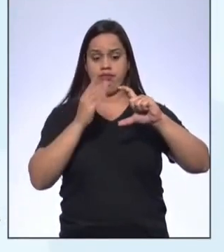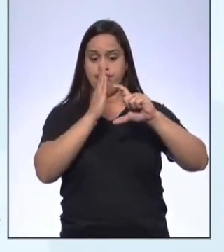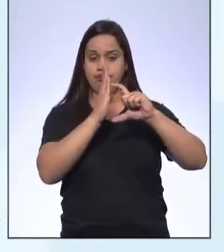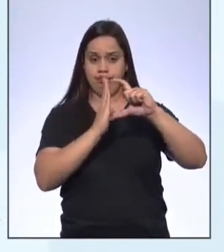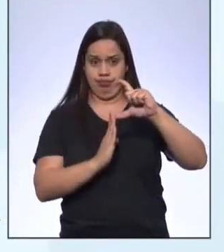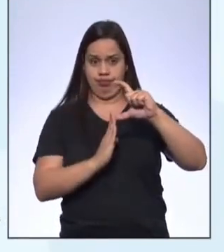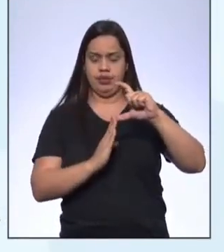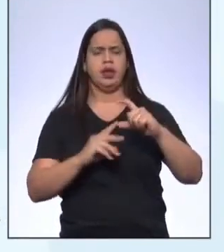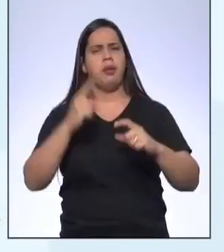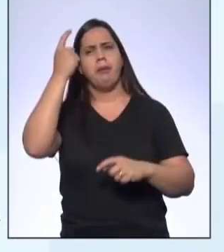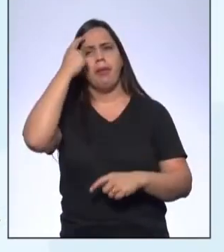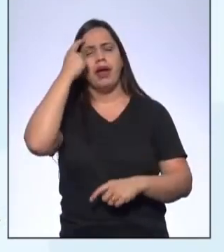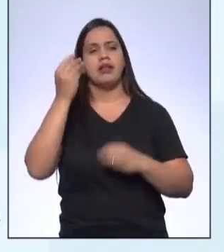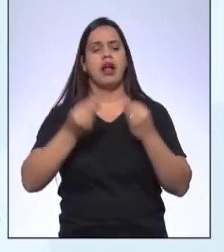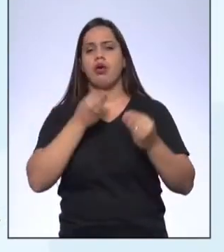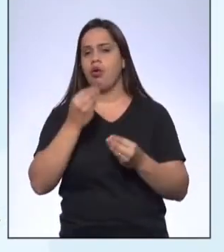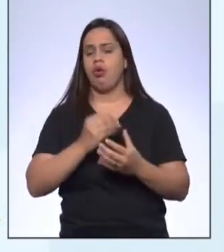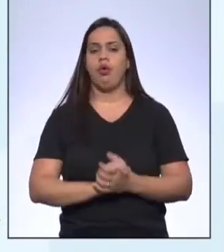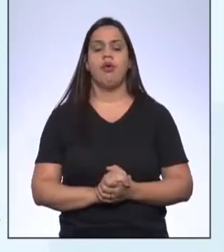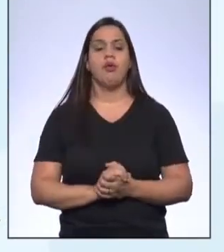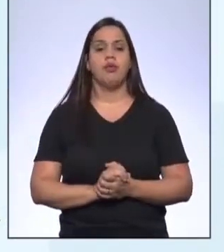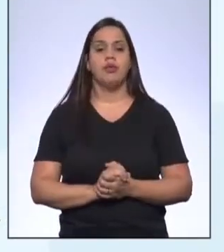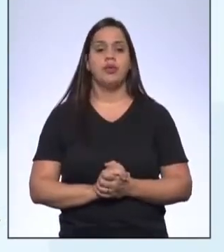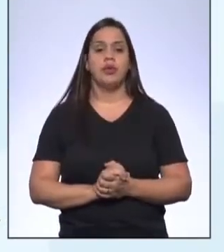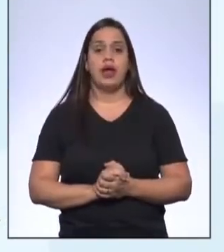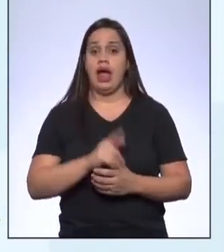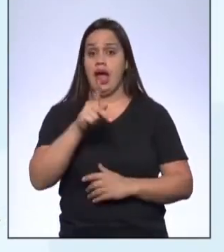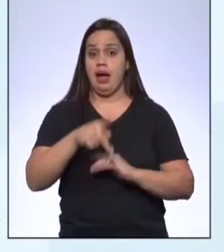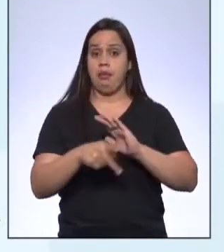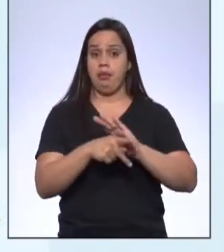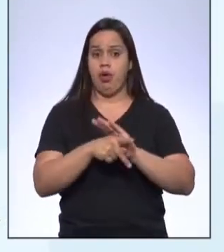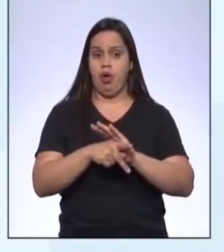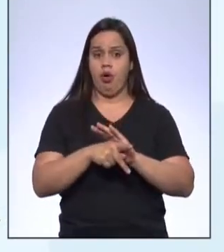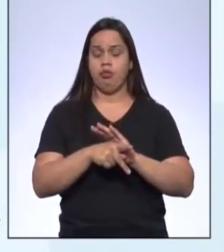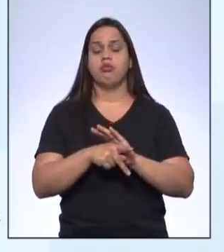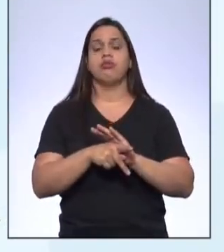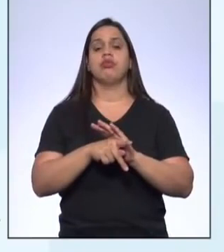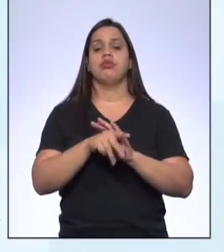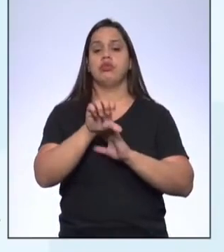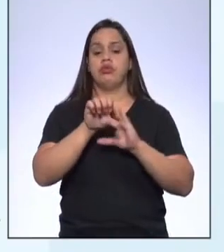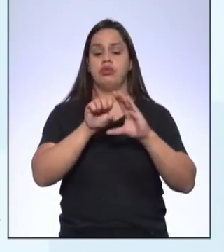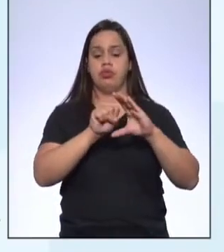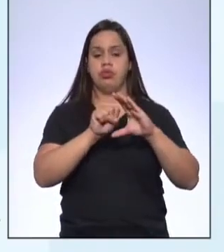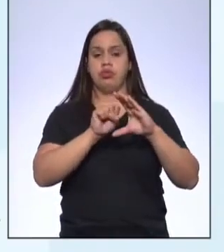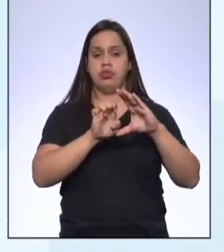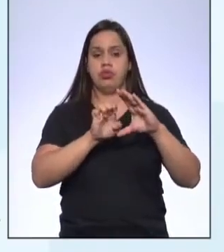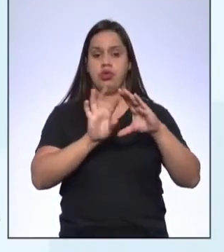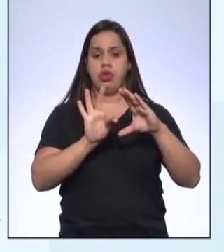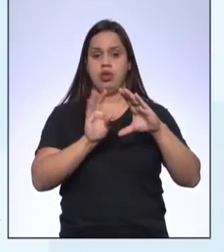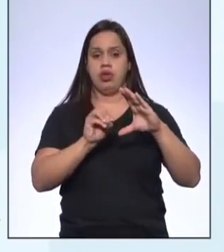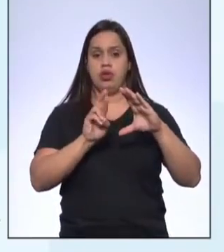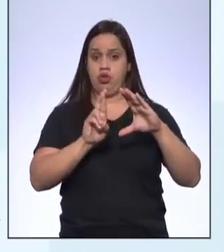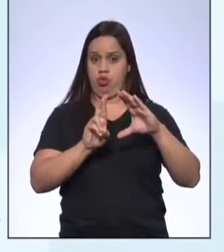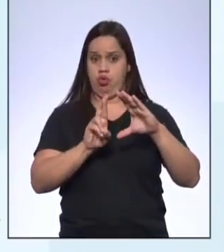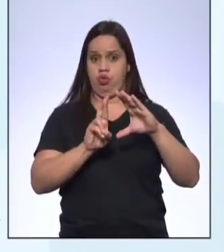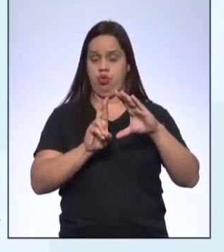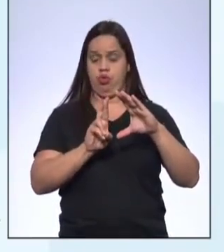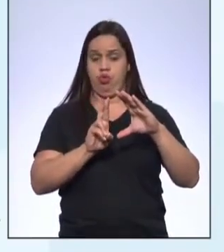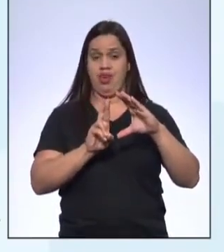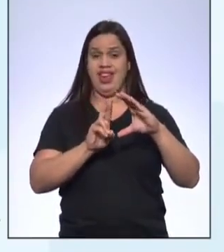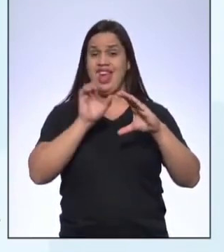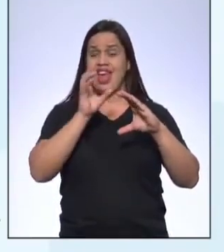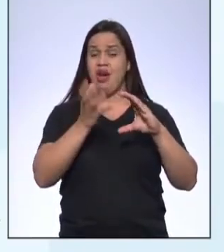no círculo, né, como um setor, né? Ele é um setor inteiro, ele é uma dimensão, e eu quero apenas